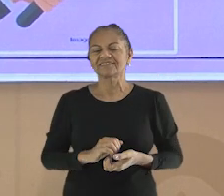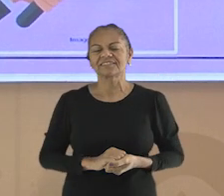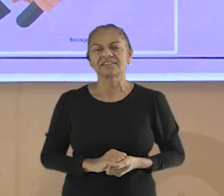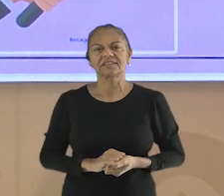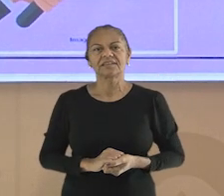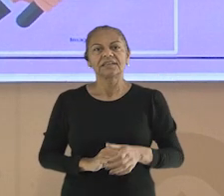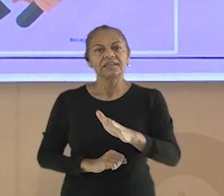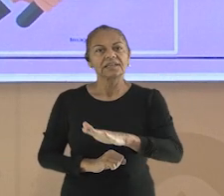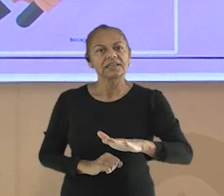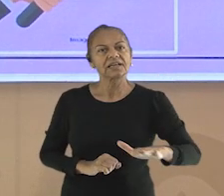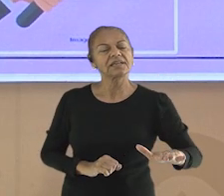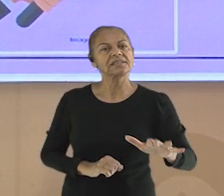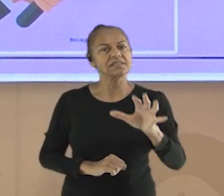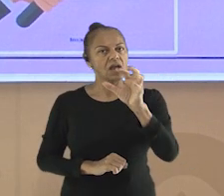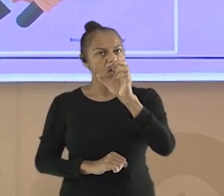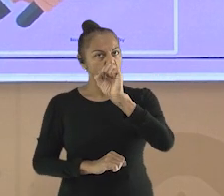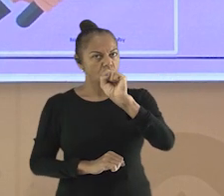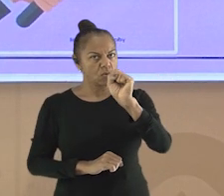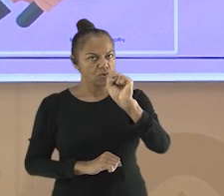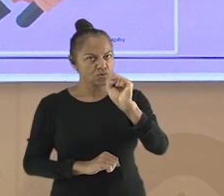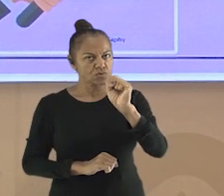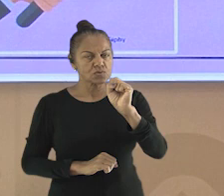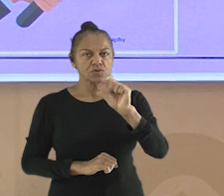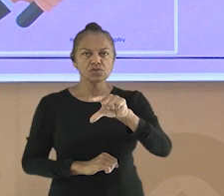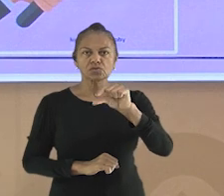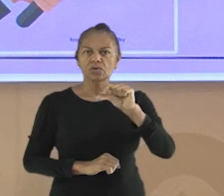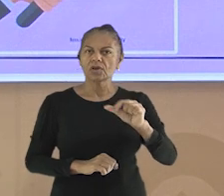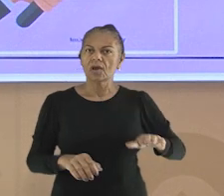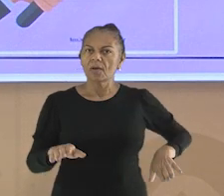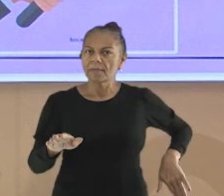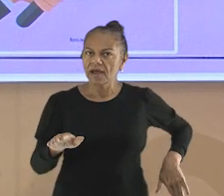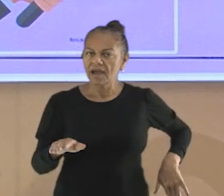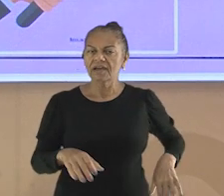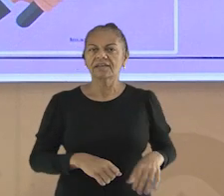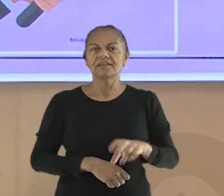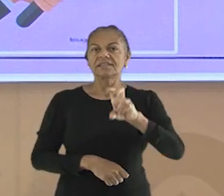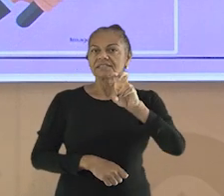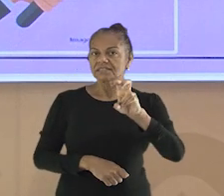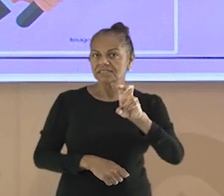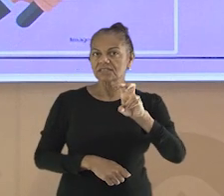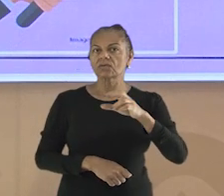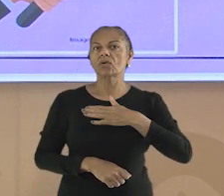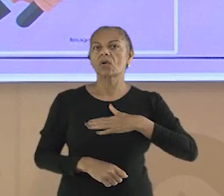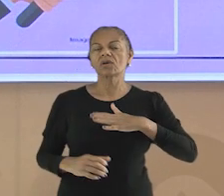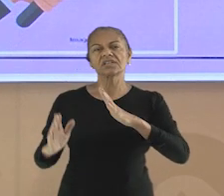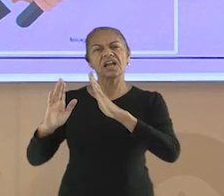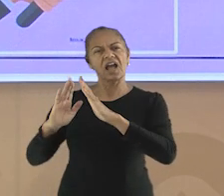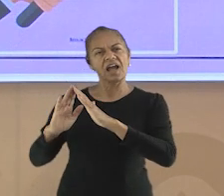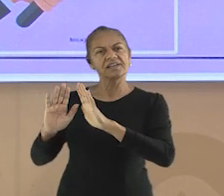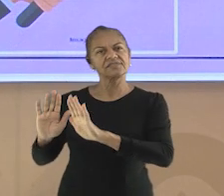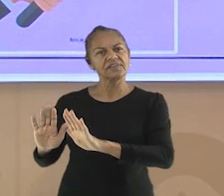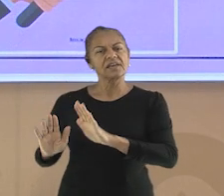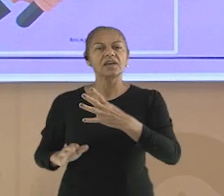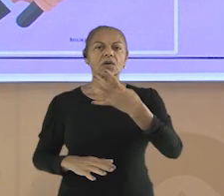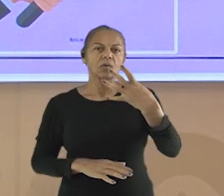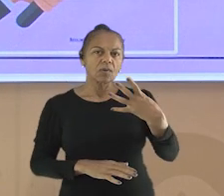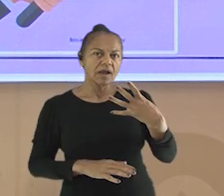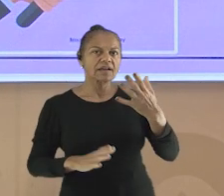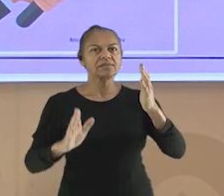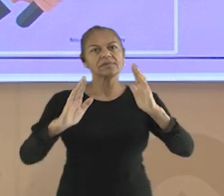das crianças para a tabela ficar completa, ok? Então, 8 crianças responderam que gostam de ir à